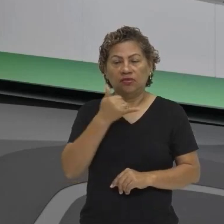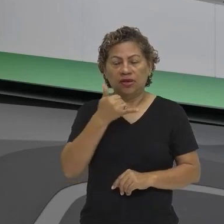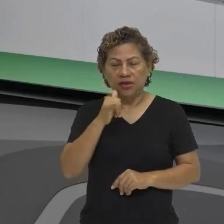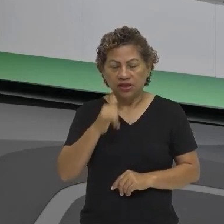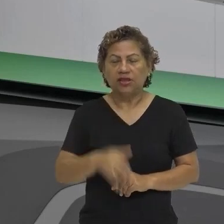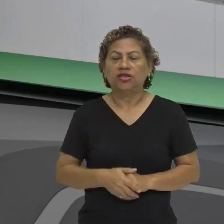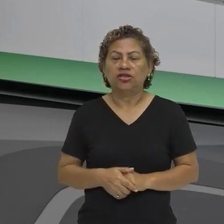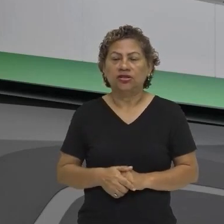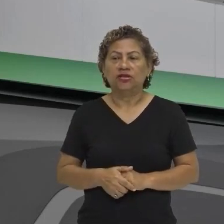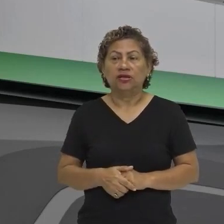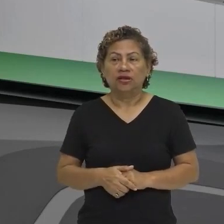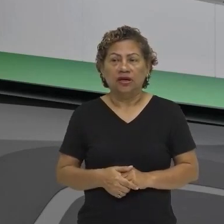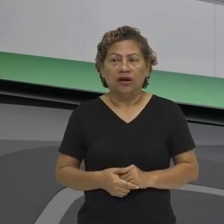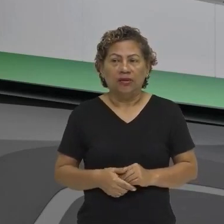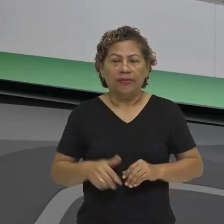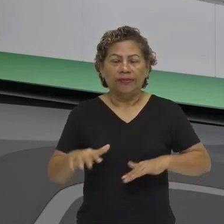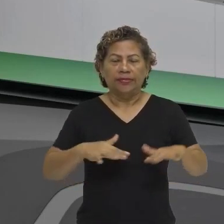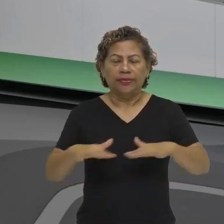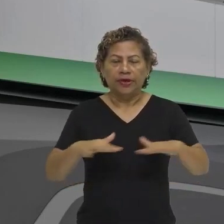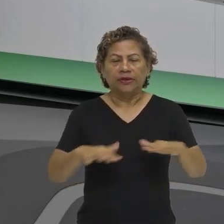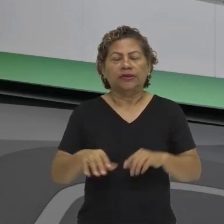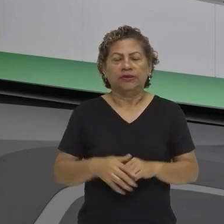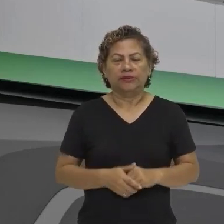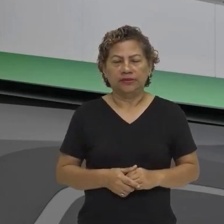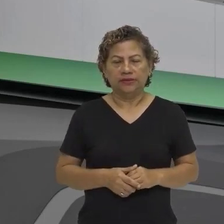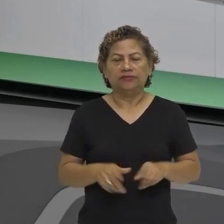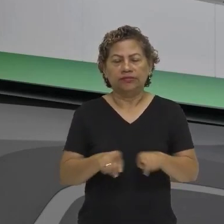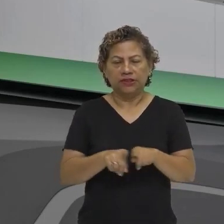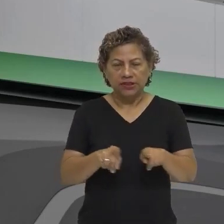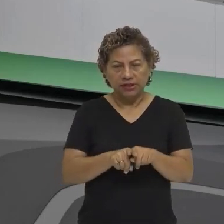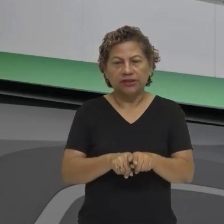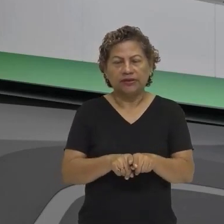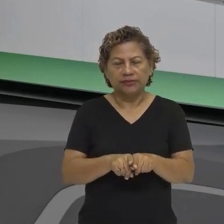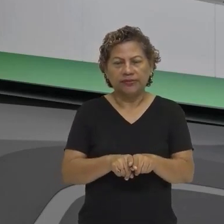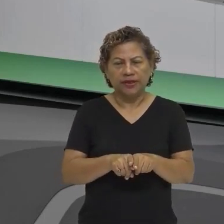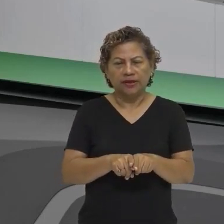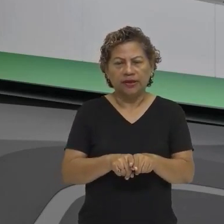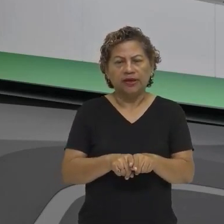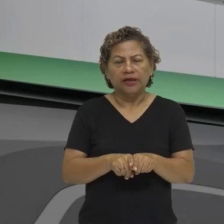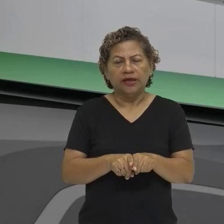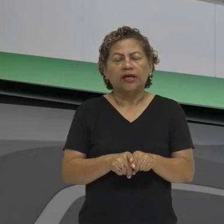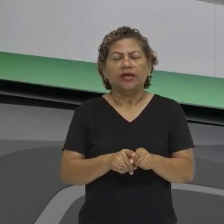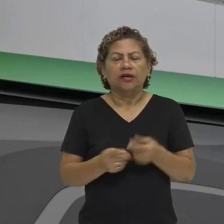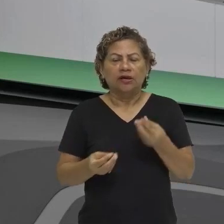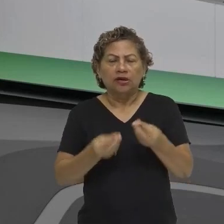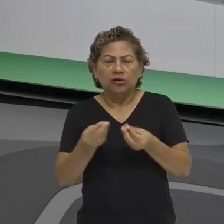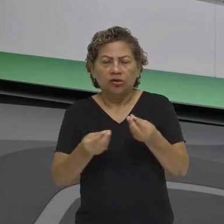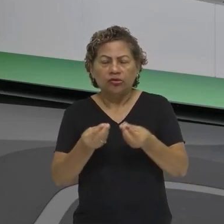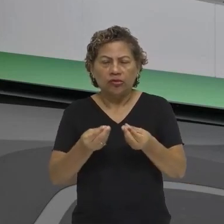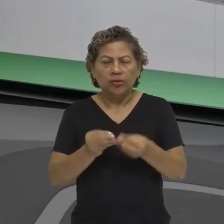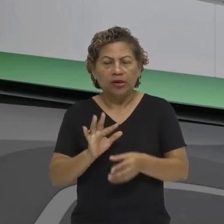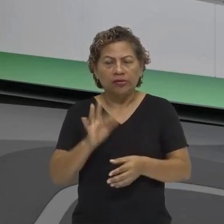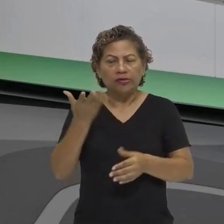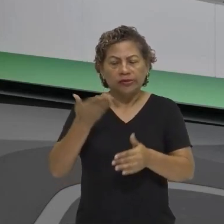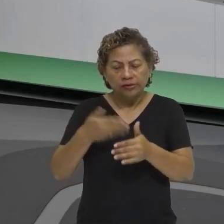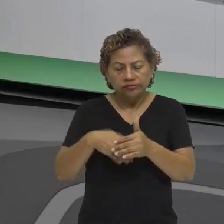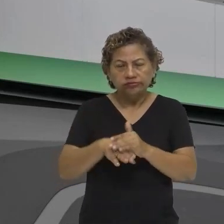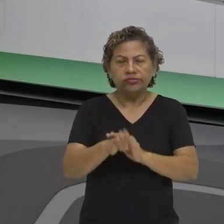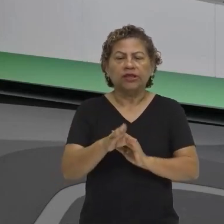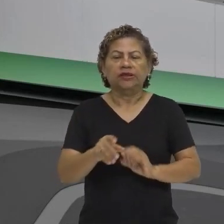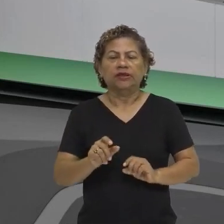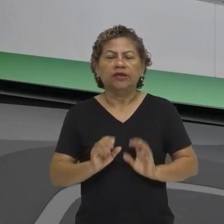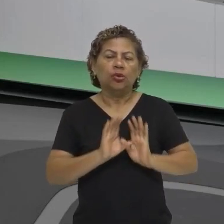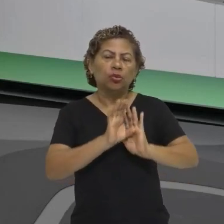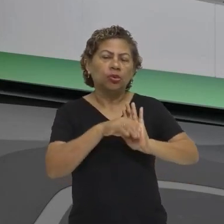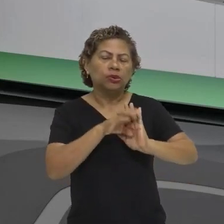mecânica. E a gente vê nesse dispositivo também aquilo que a gente chama de conservação da energia, que é um